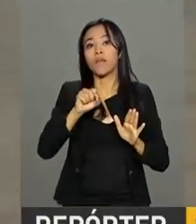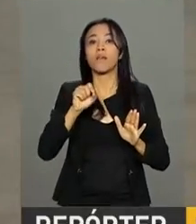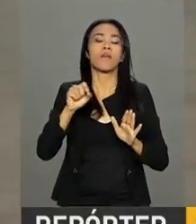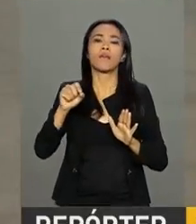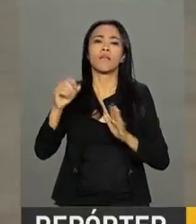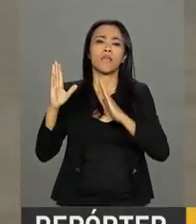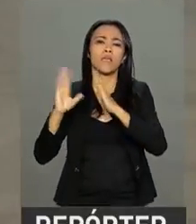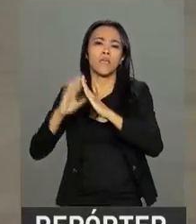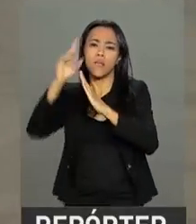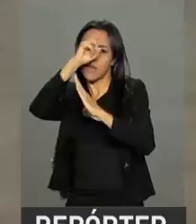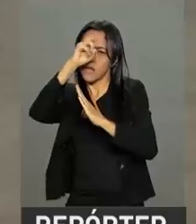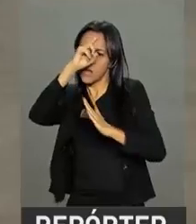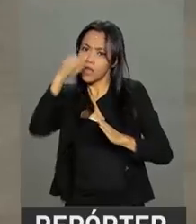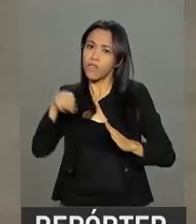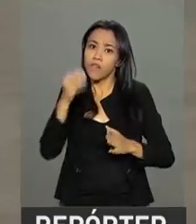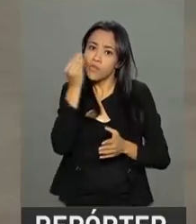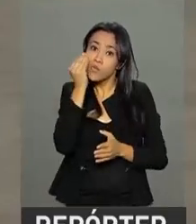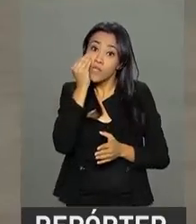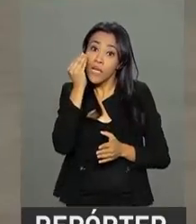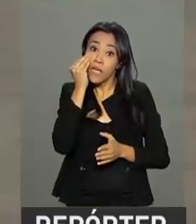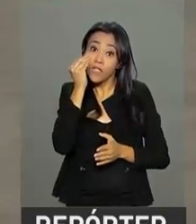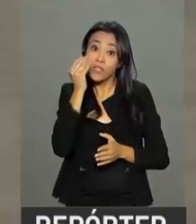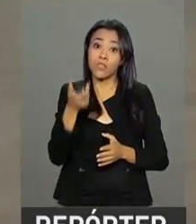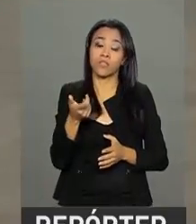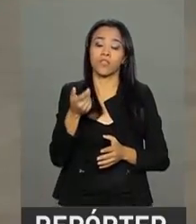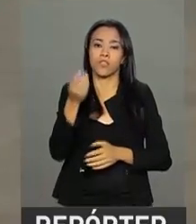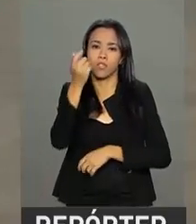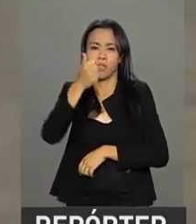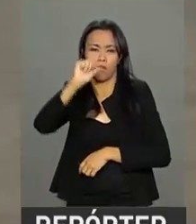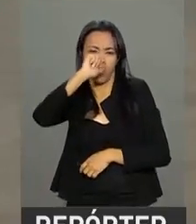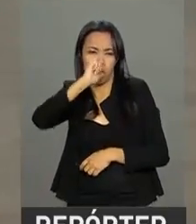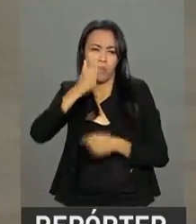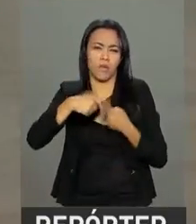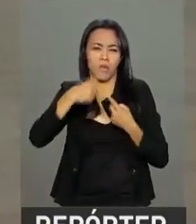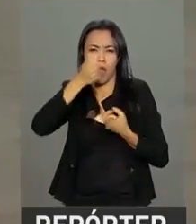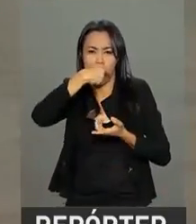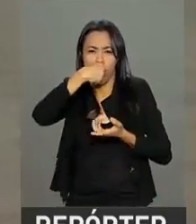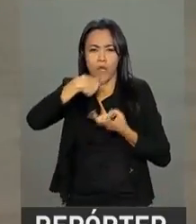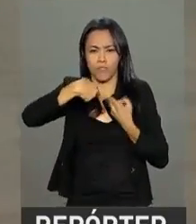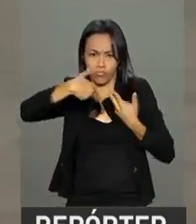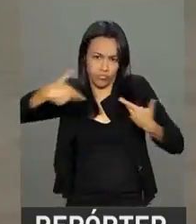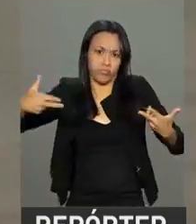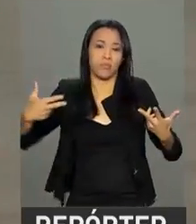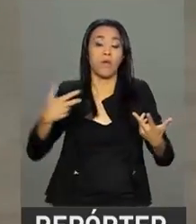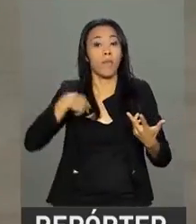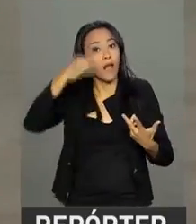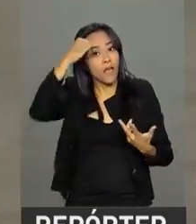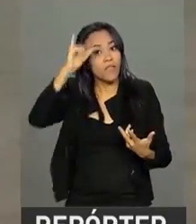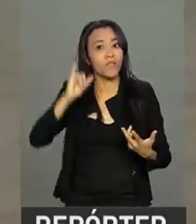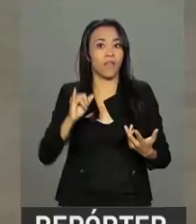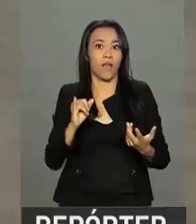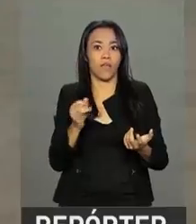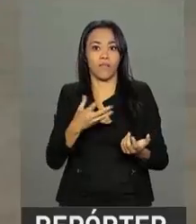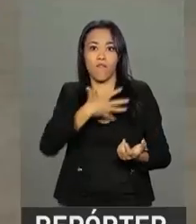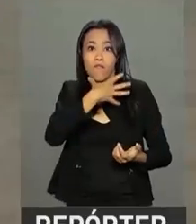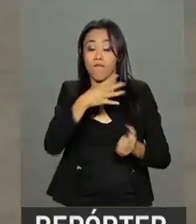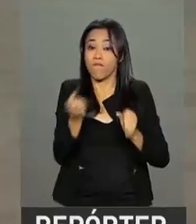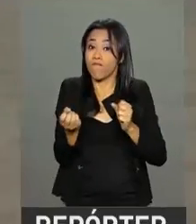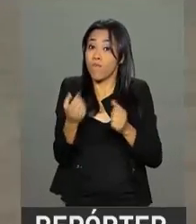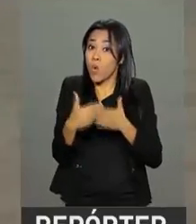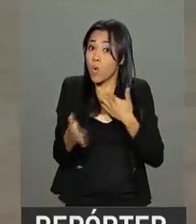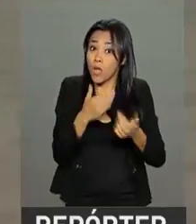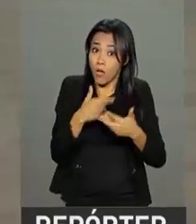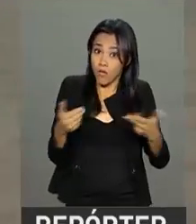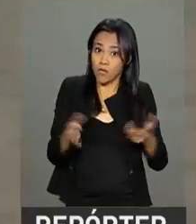clínicas que fazem os testes toxicológicos a ideia é combater qualquer tentativa de fraude e evitar que quem não